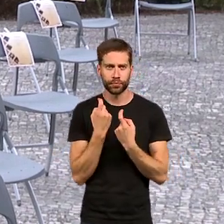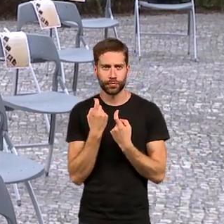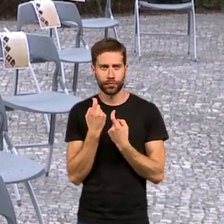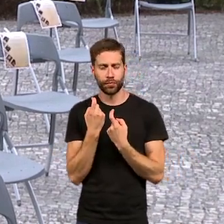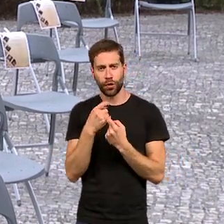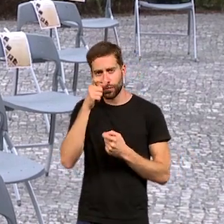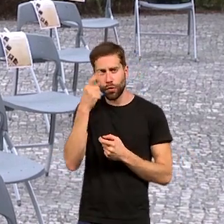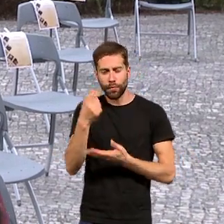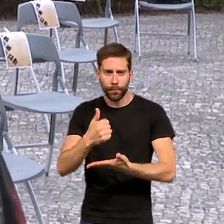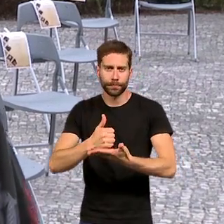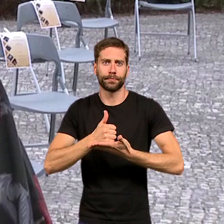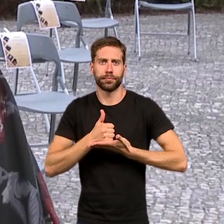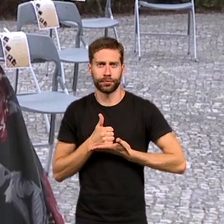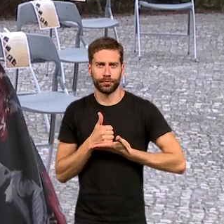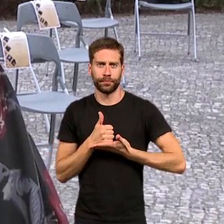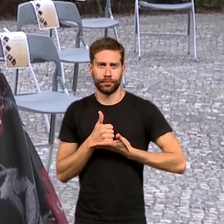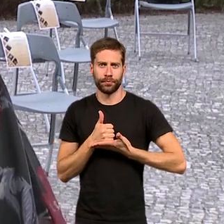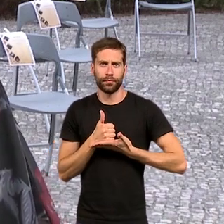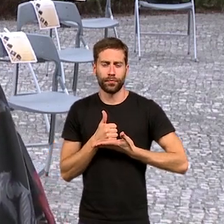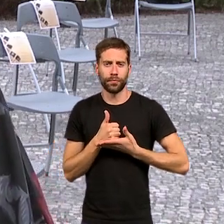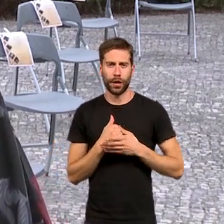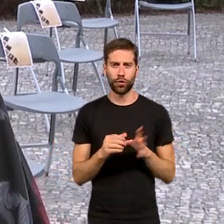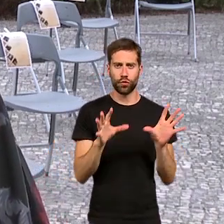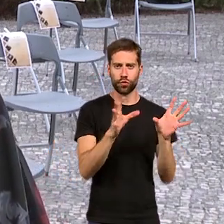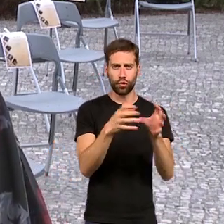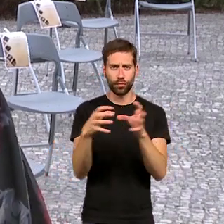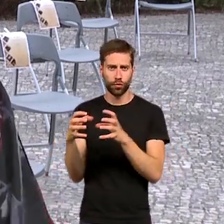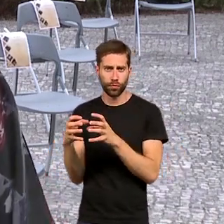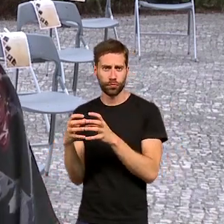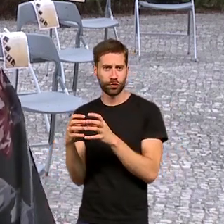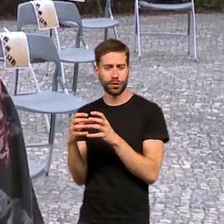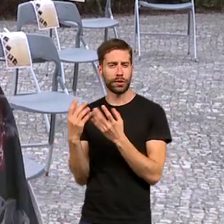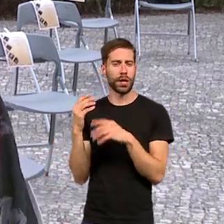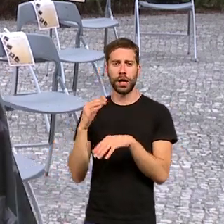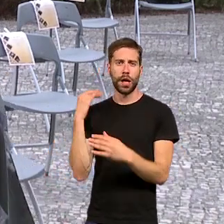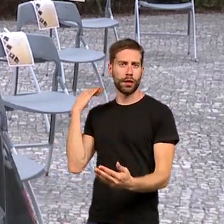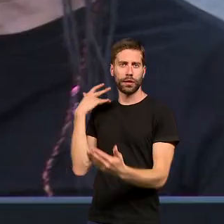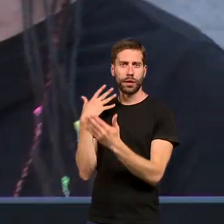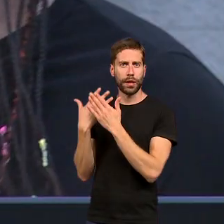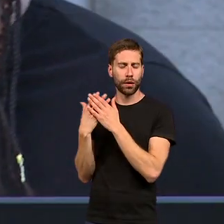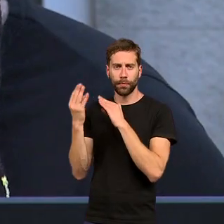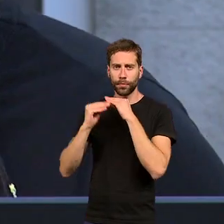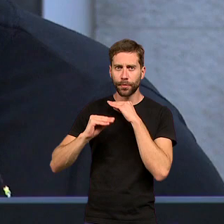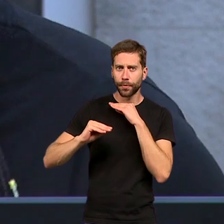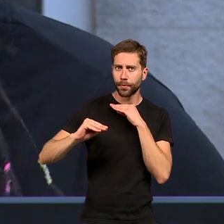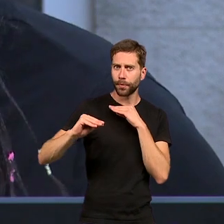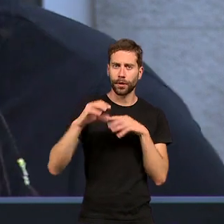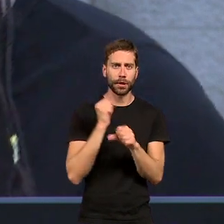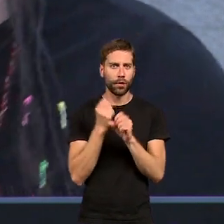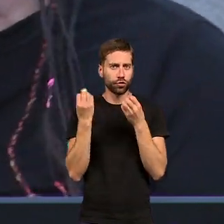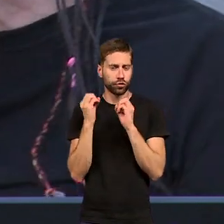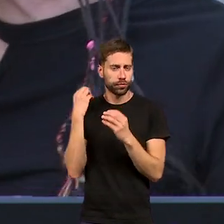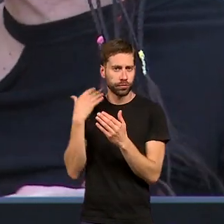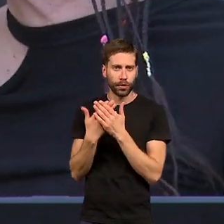um aliado que me pudesse trazer cá alguns grupos que não têm estado a trabalhar e que precisam de